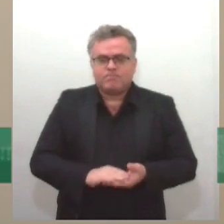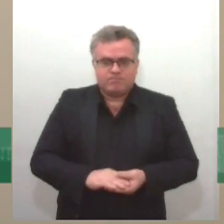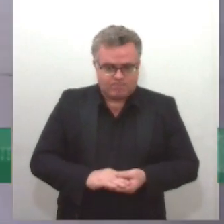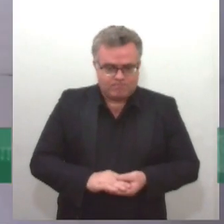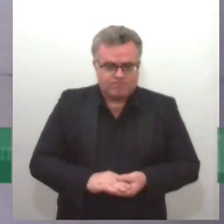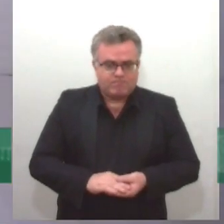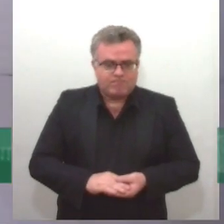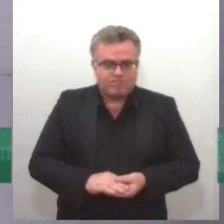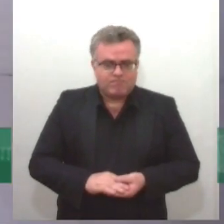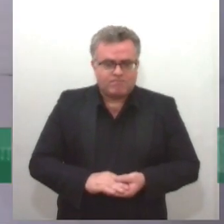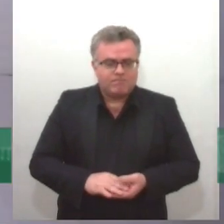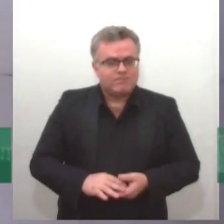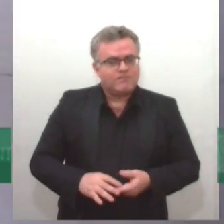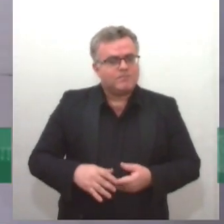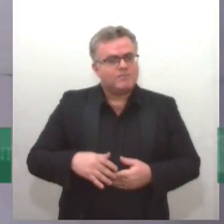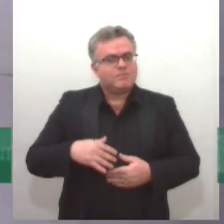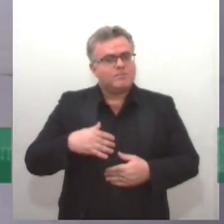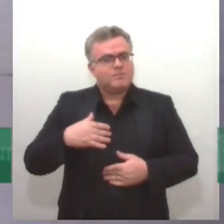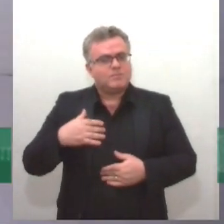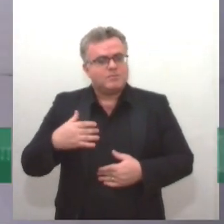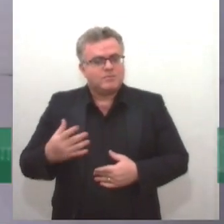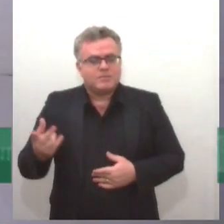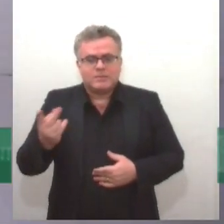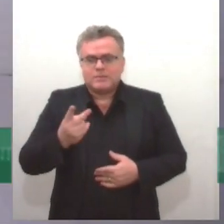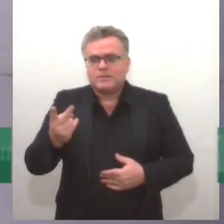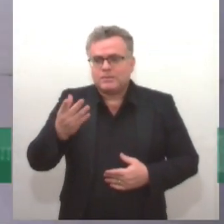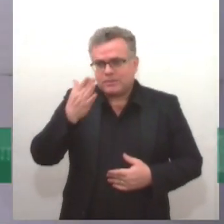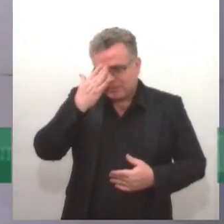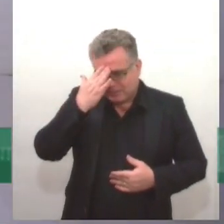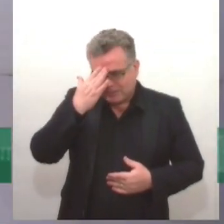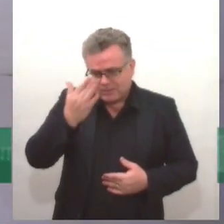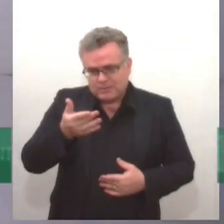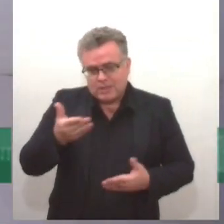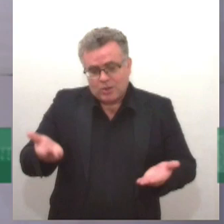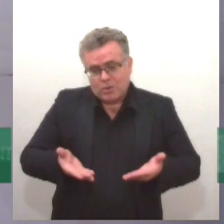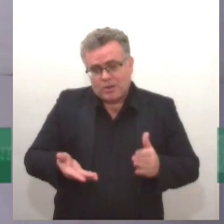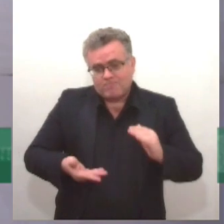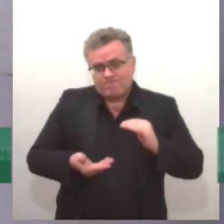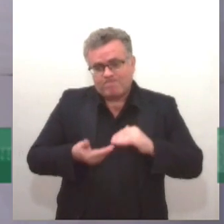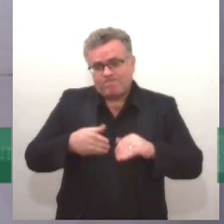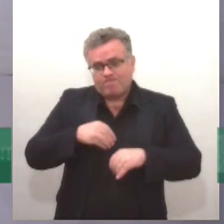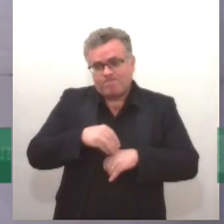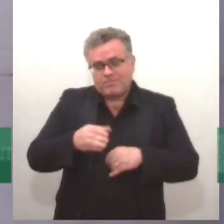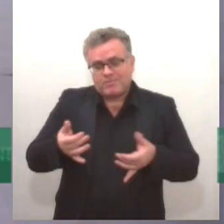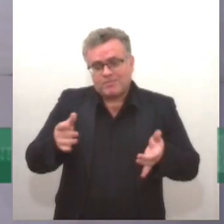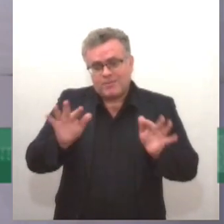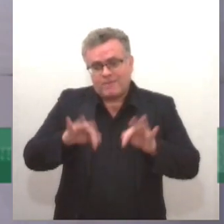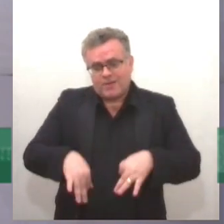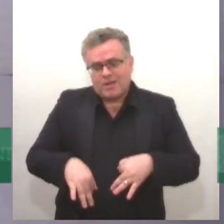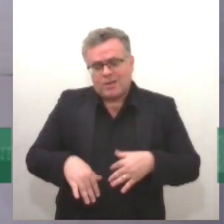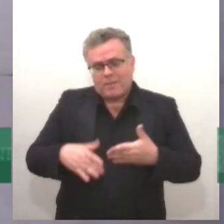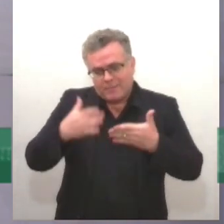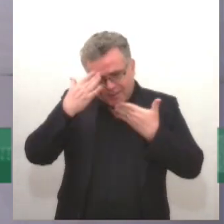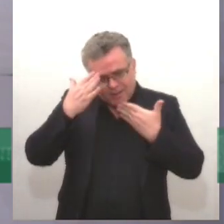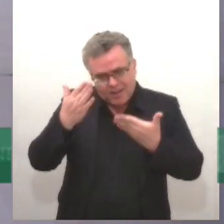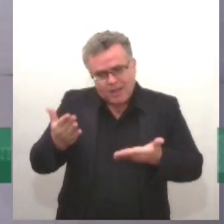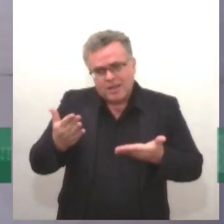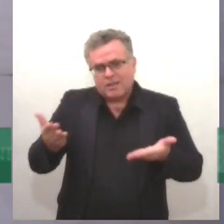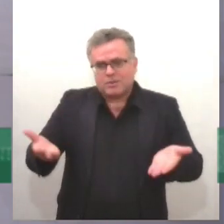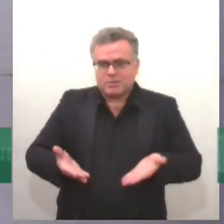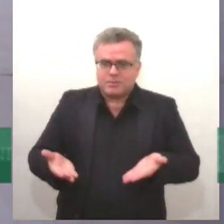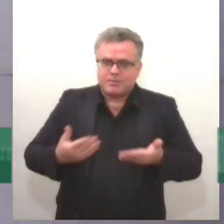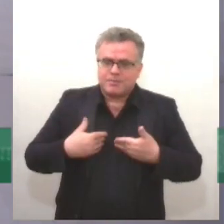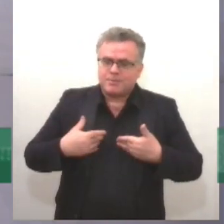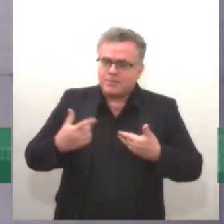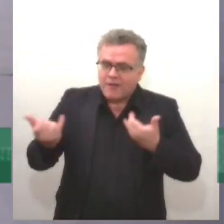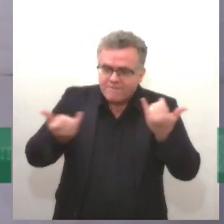Selene, Rosiniura, a gente chega ao fim do Congresso em Pauta. Eu agradeço muito pelo debate qualificado, pelas informações que vocês trouxeram para a